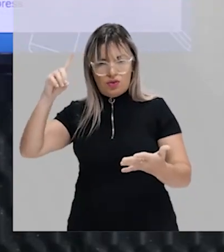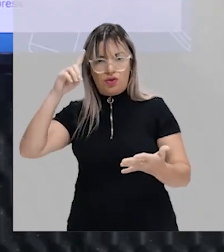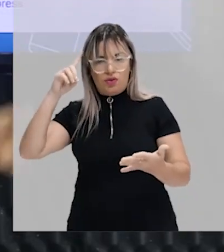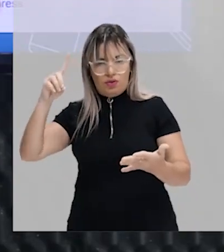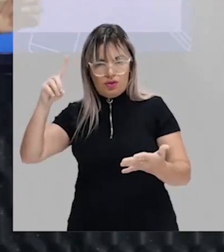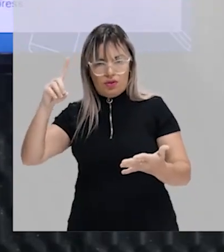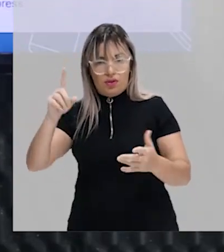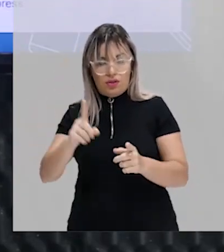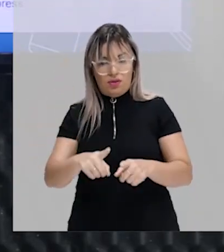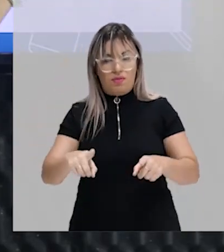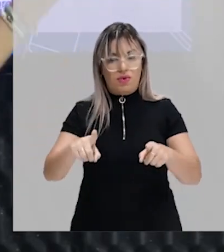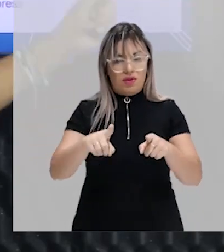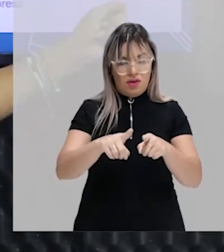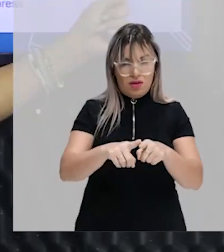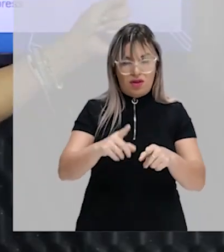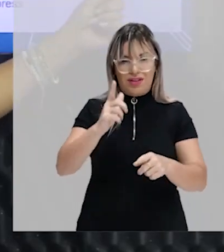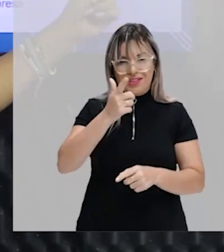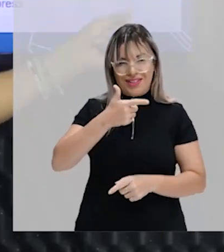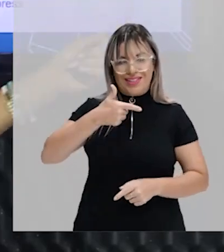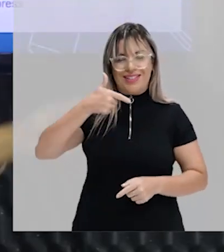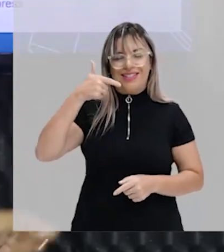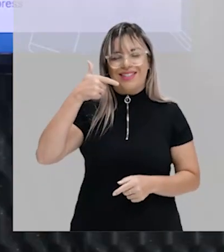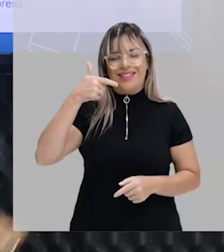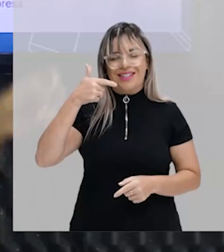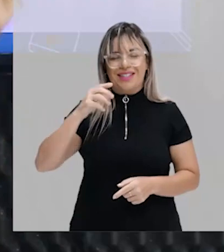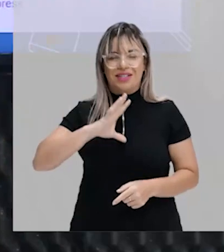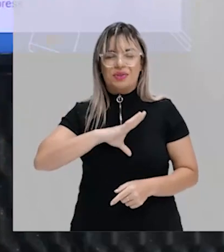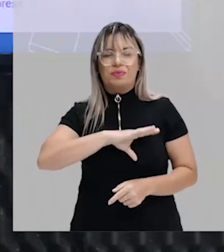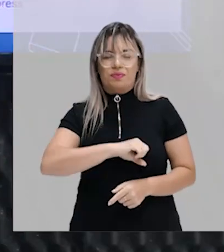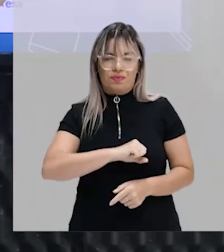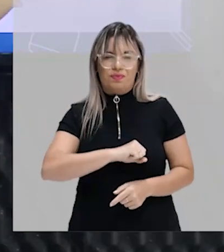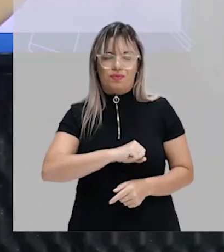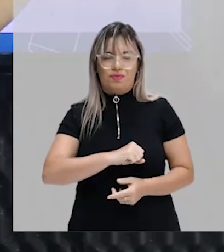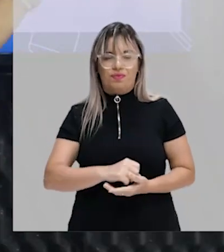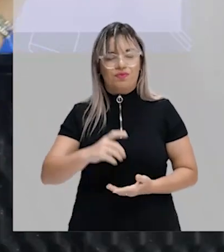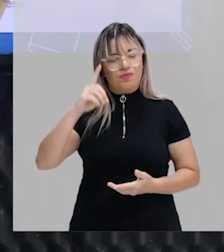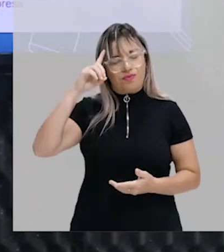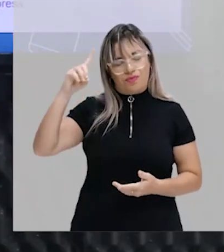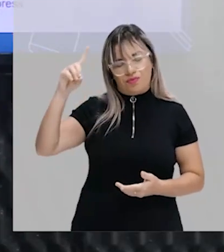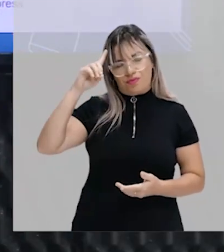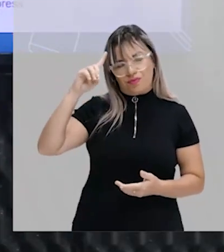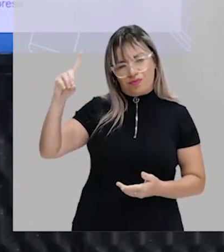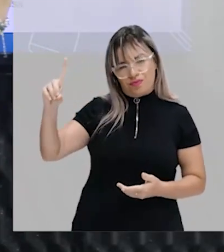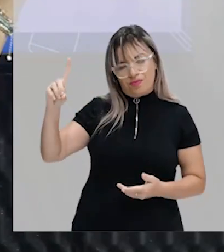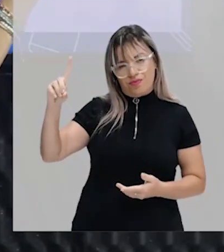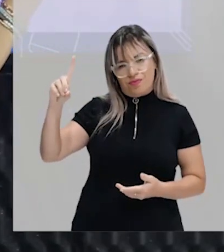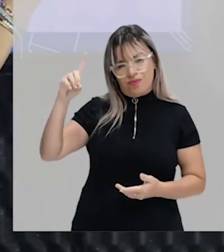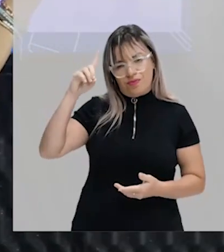todos os dias você deve rir e amar, ó. Diariamente.